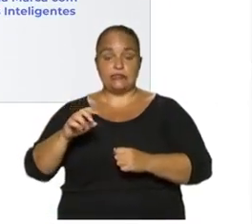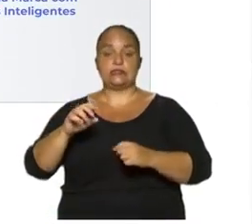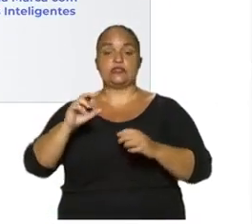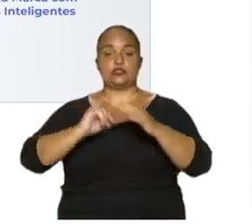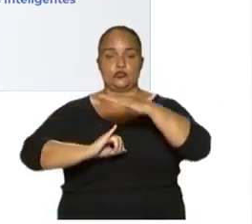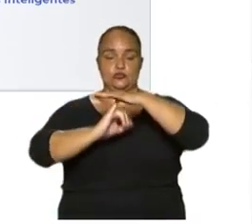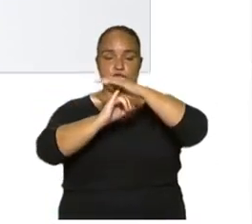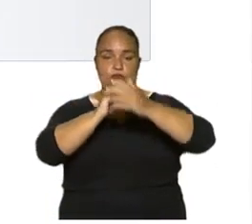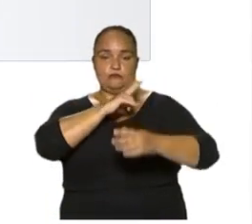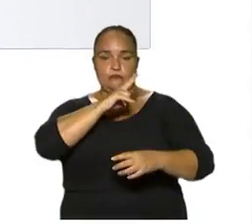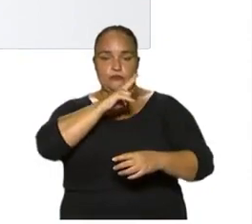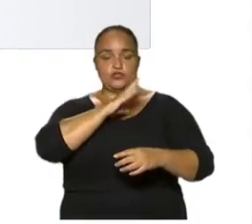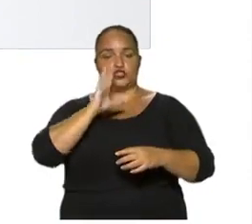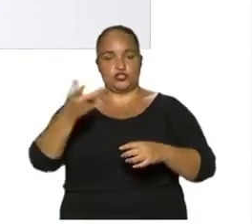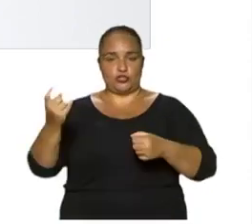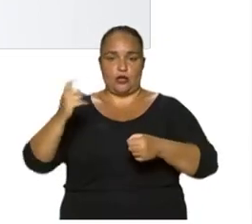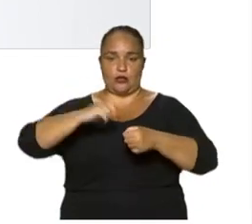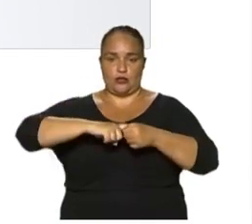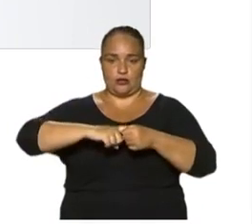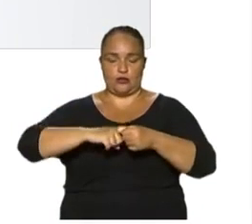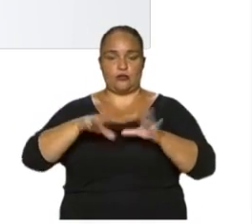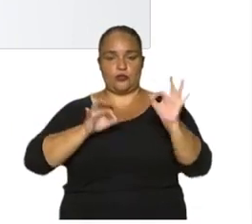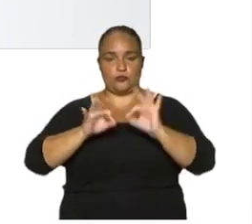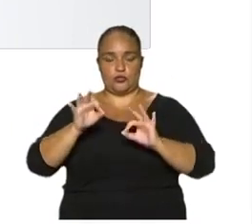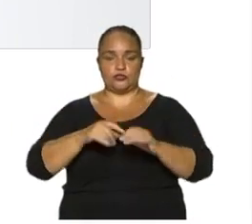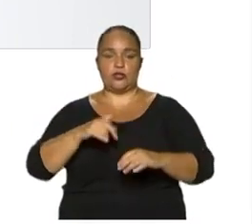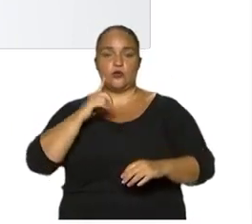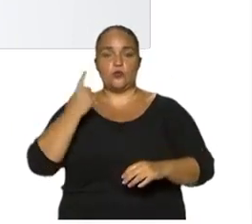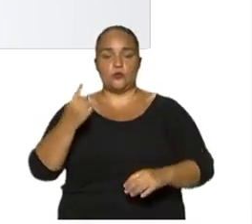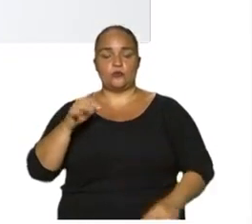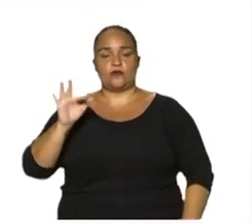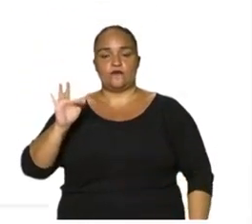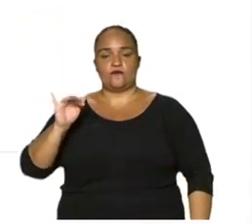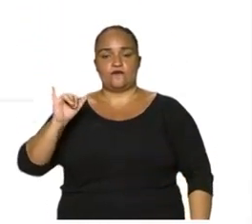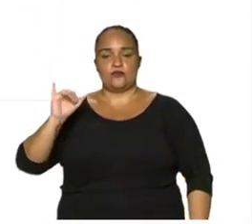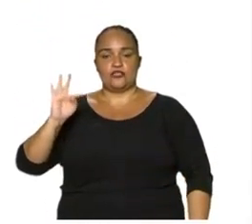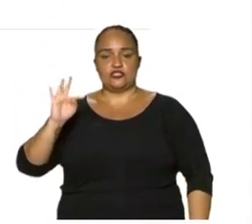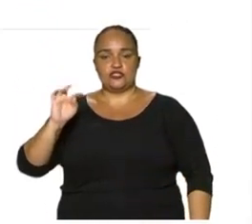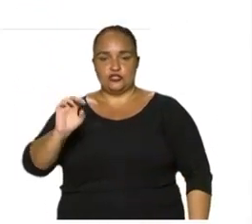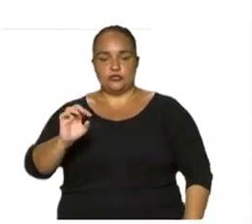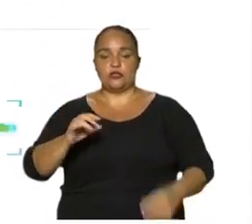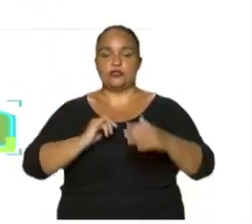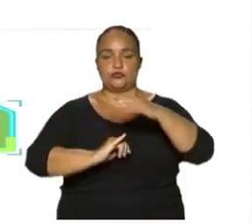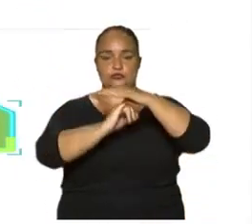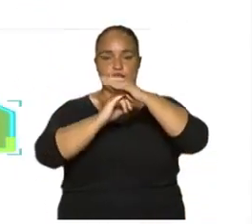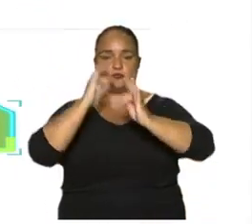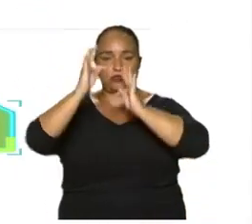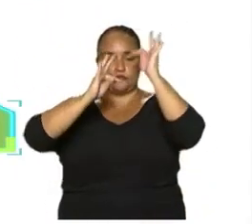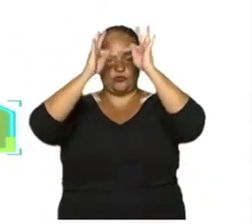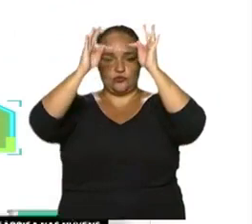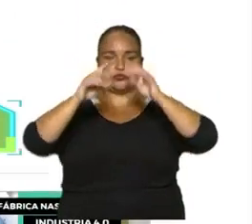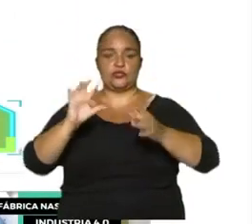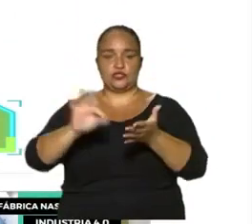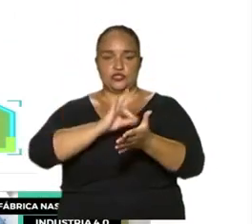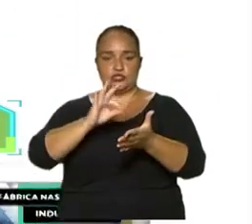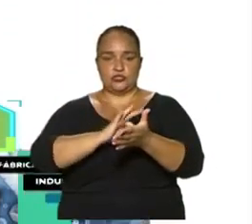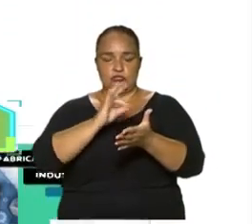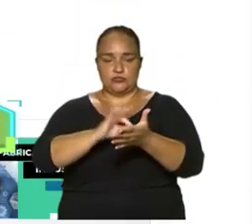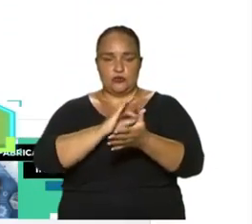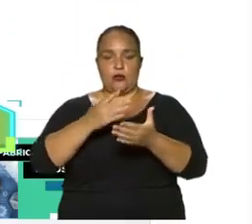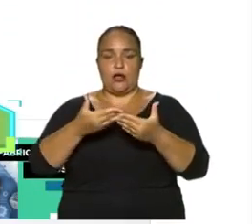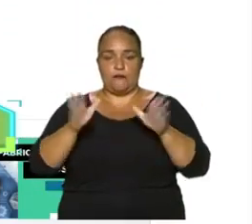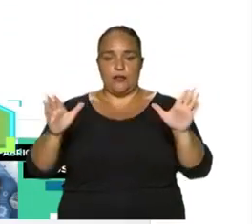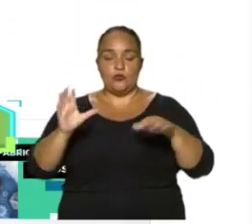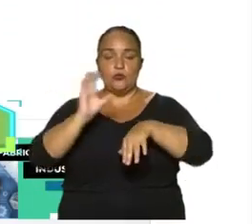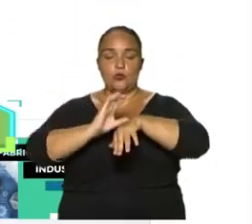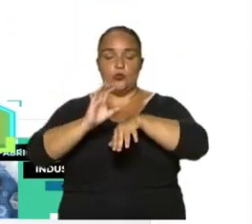são parceiras do projeto. Entre elas está o FIT, Instituto de Tecnologia, que está com inscrições abertas para